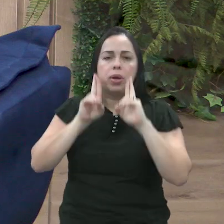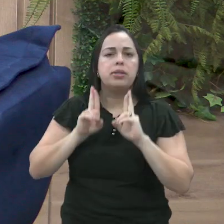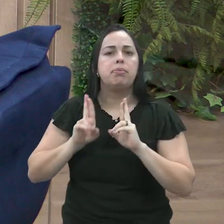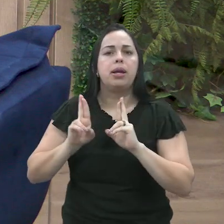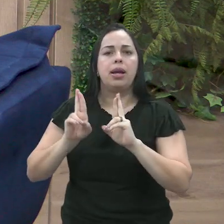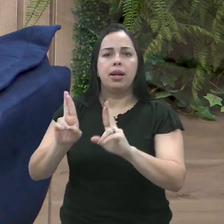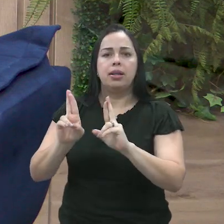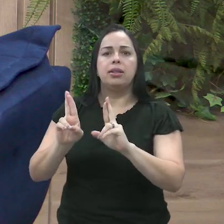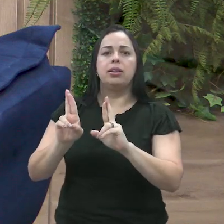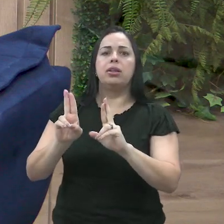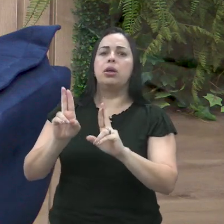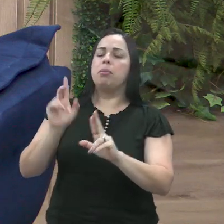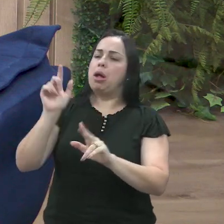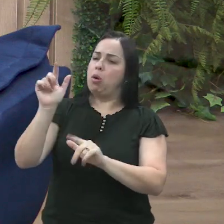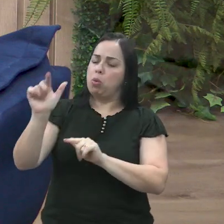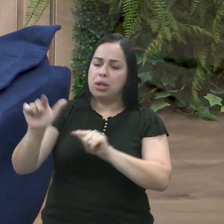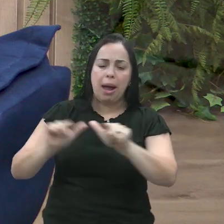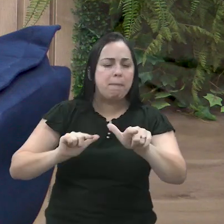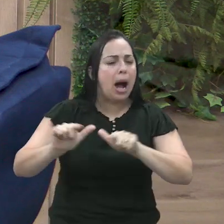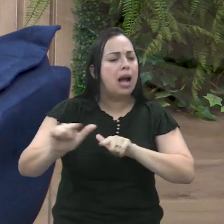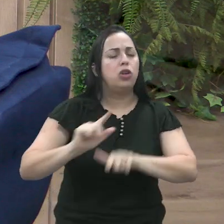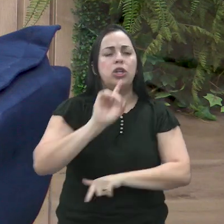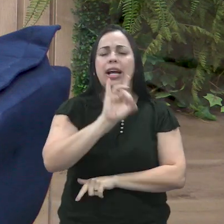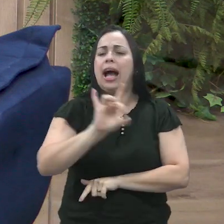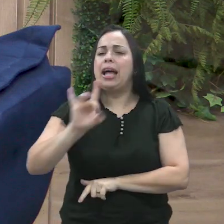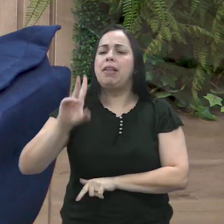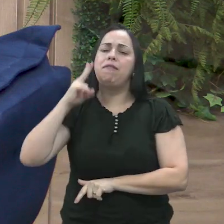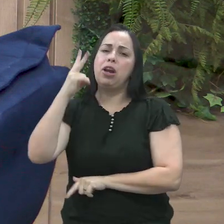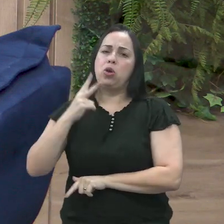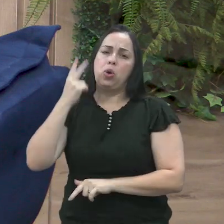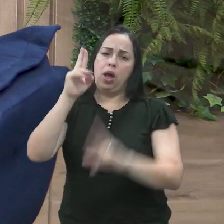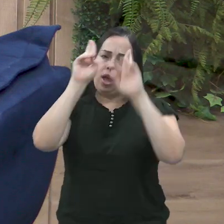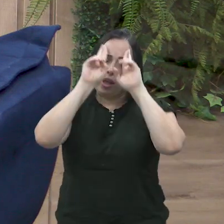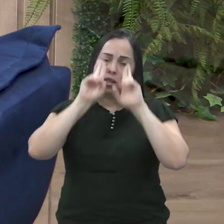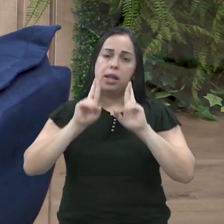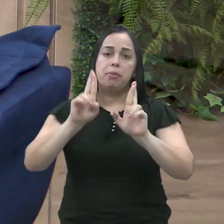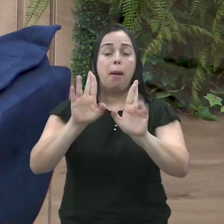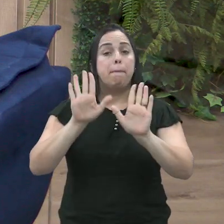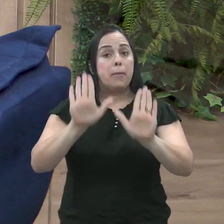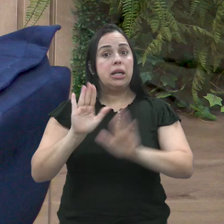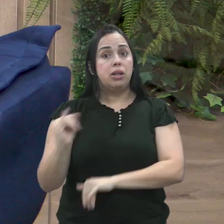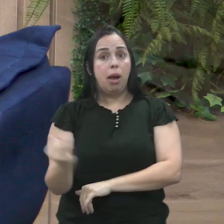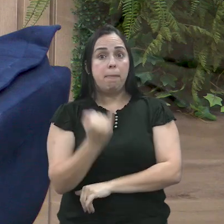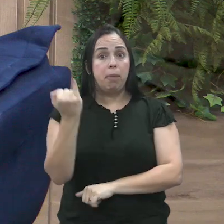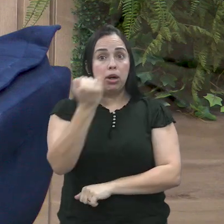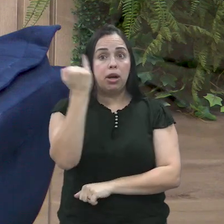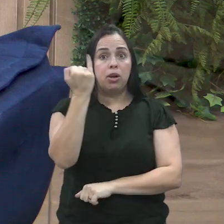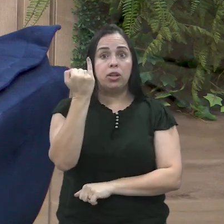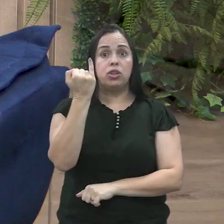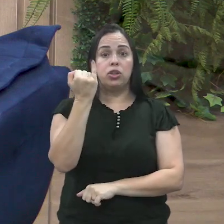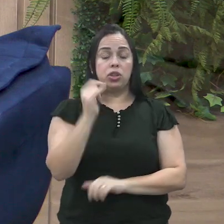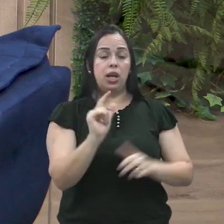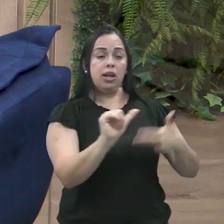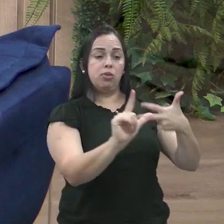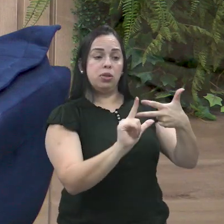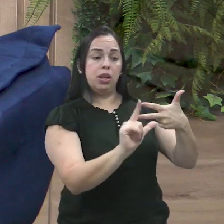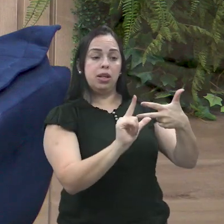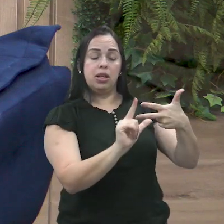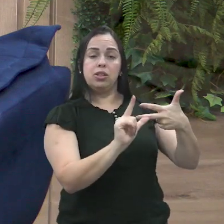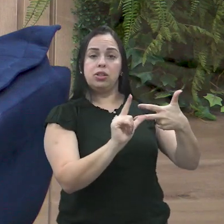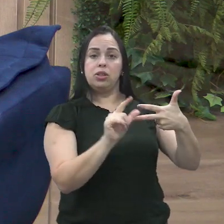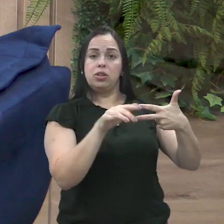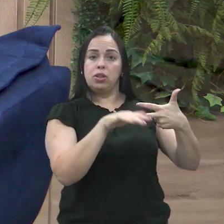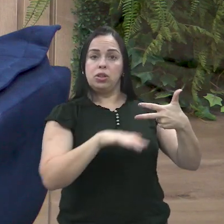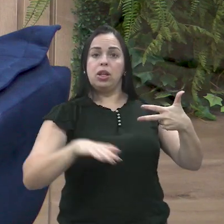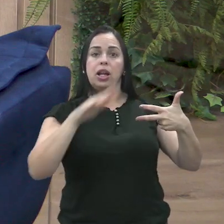respeito por a forma de atuar de todos os vereadores, né? Mas eu acredito que é muito importante que o legislativo e os